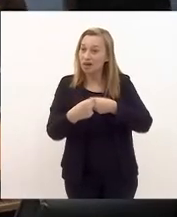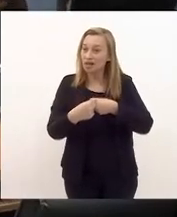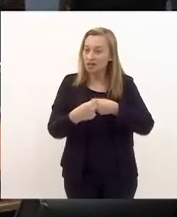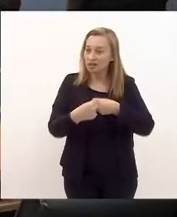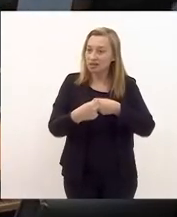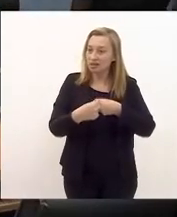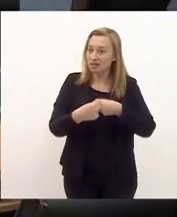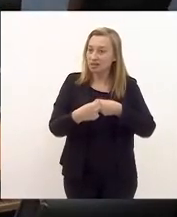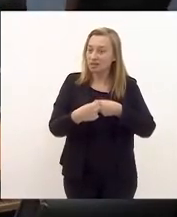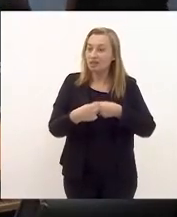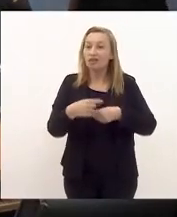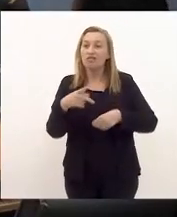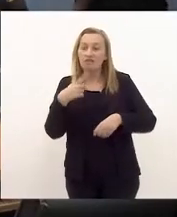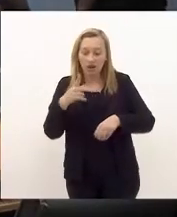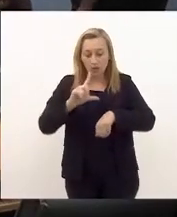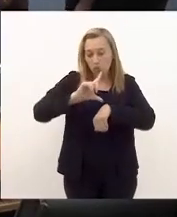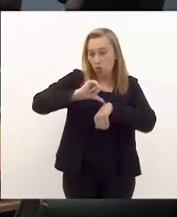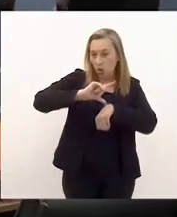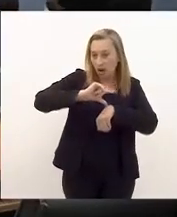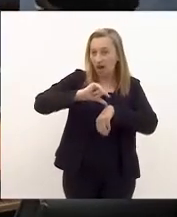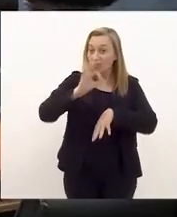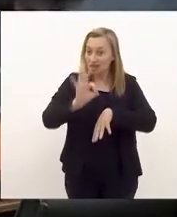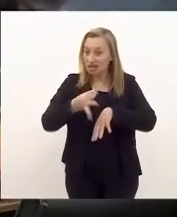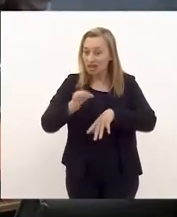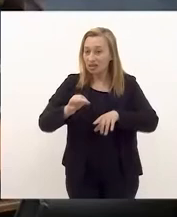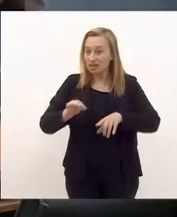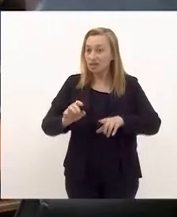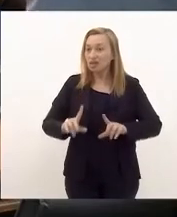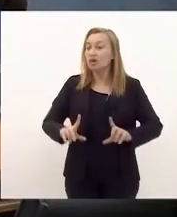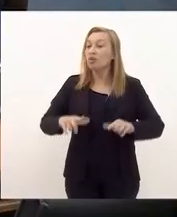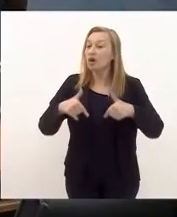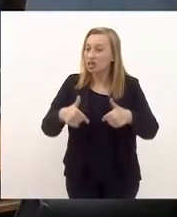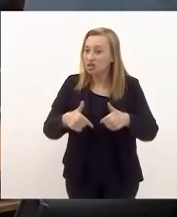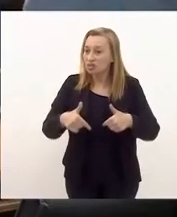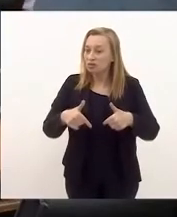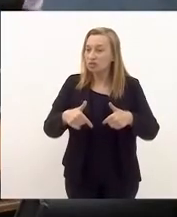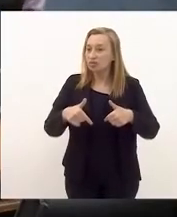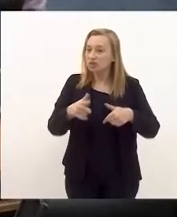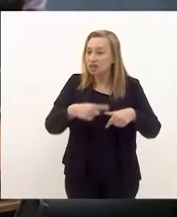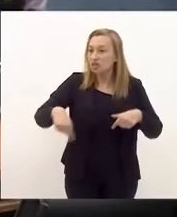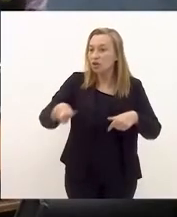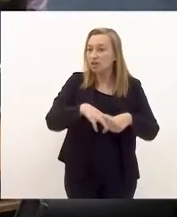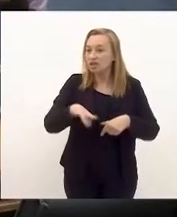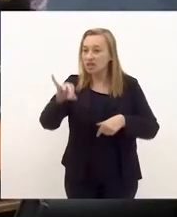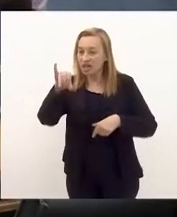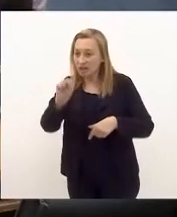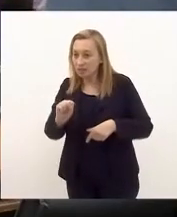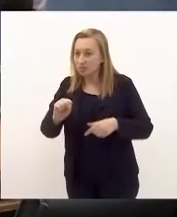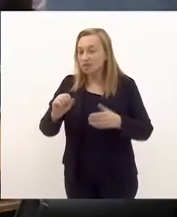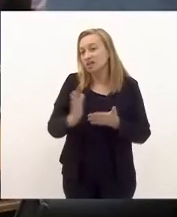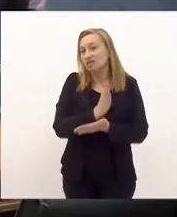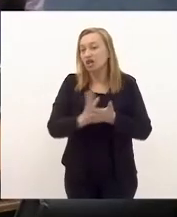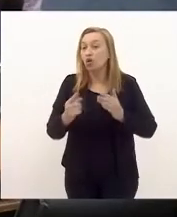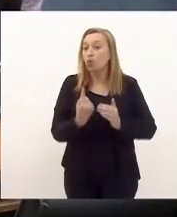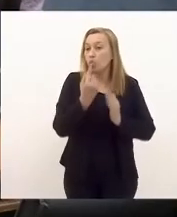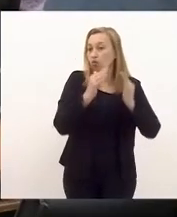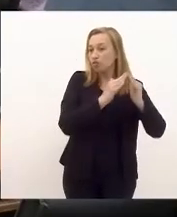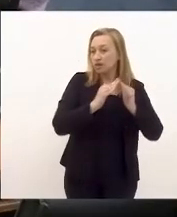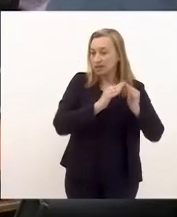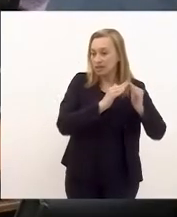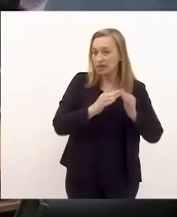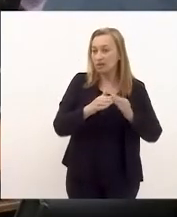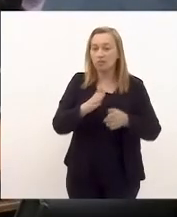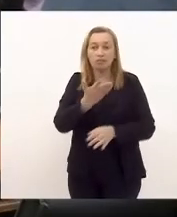garantindo o horário, o afastamento, mas o funcionamento das rodas de rima. E, muitas vezes, um vizinho preconceituoso,